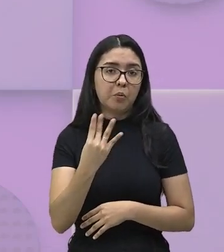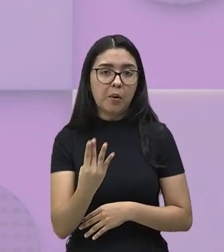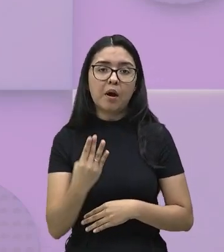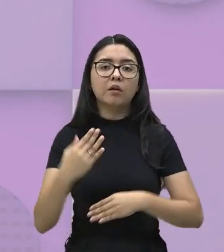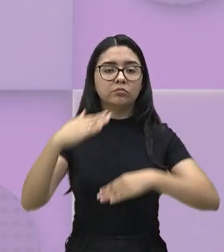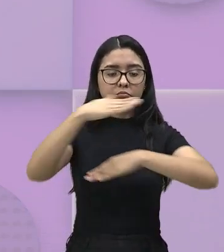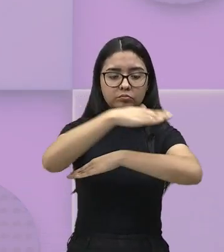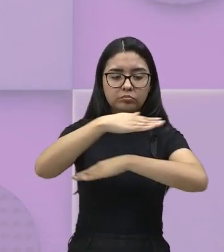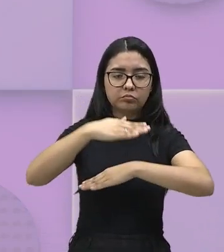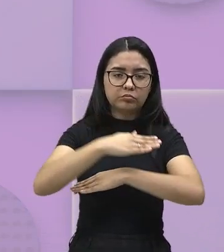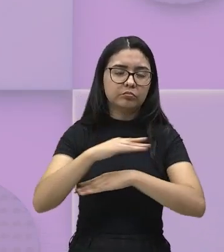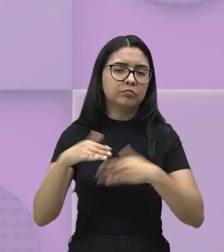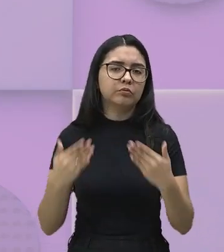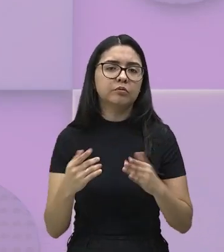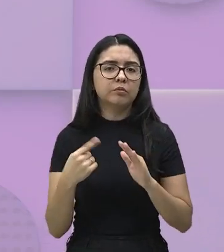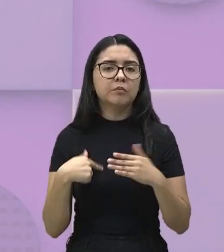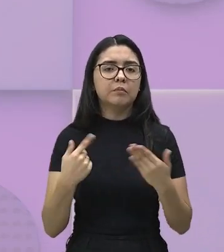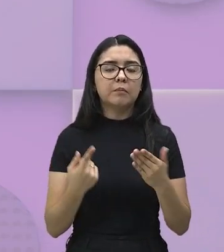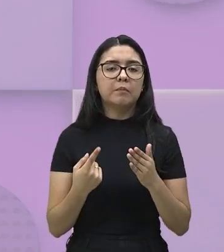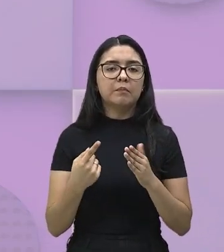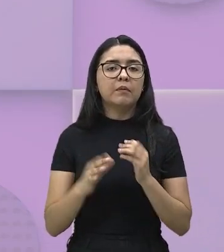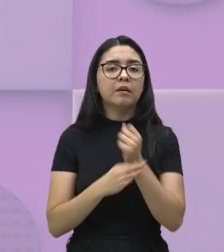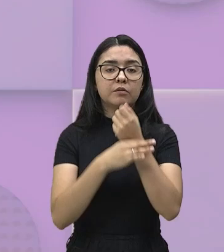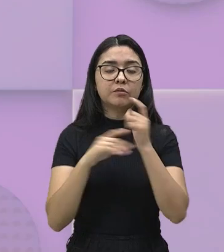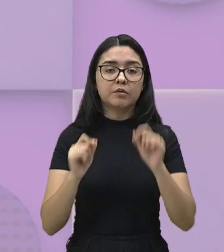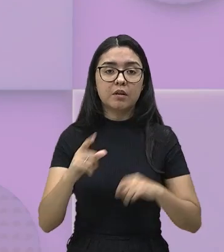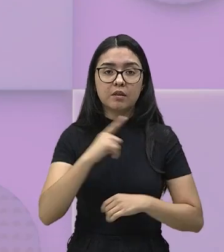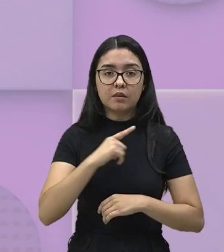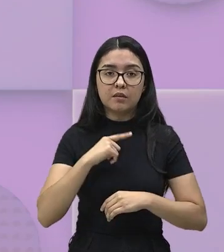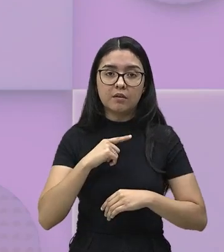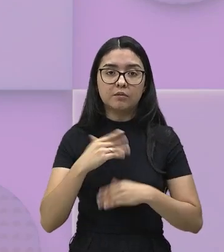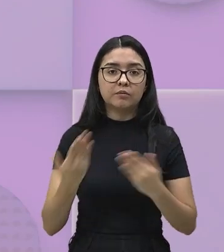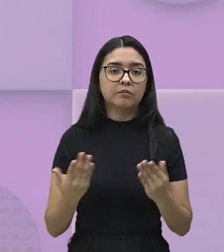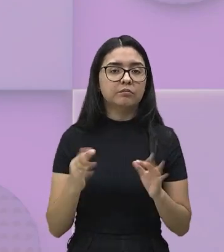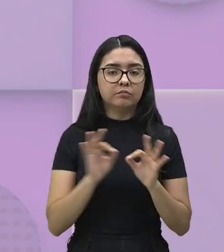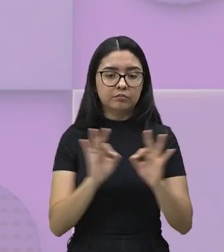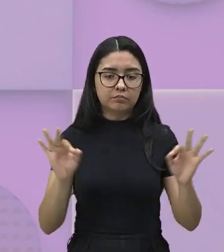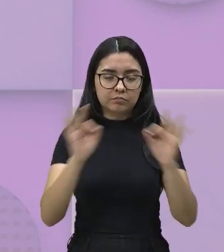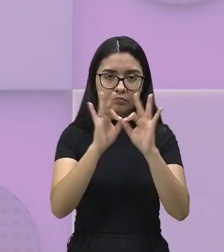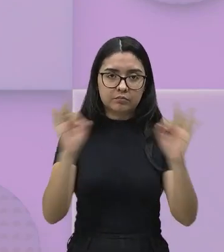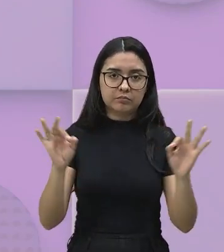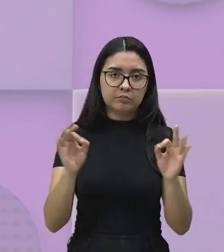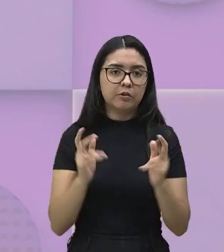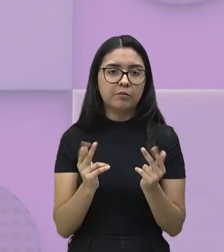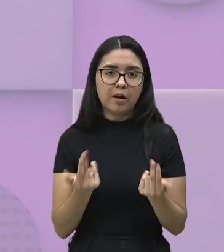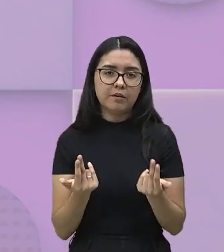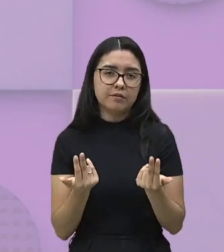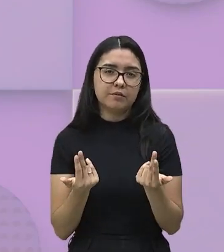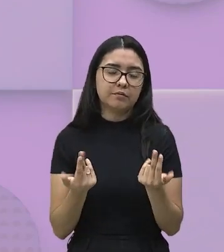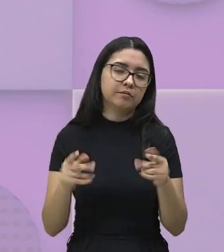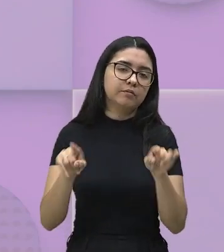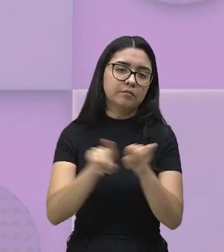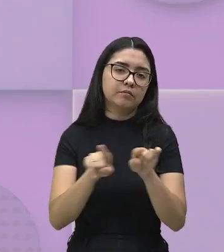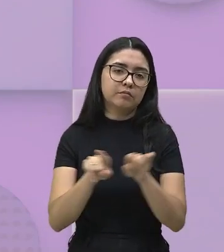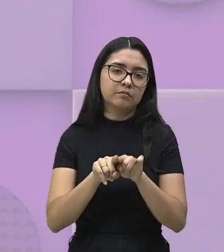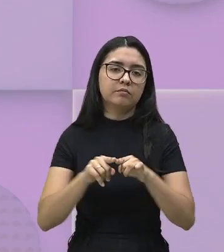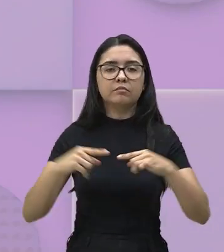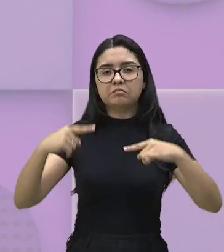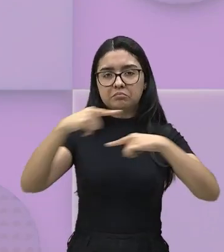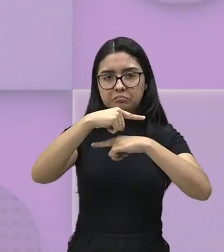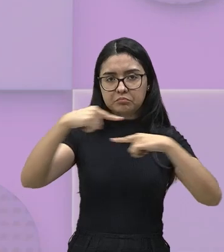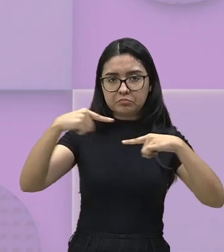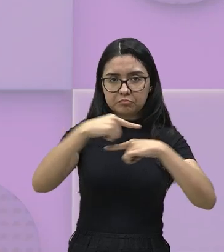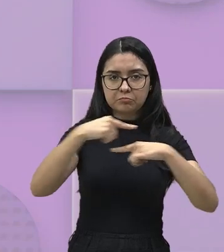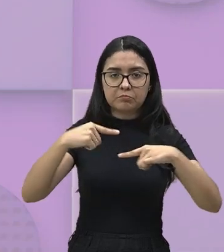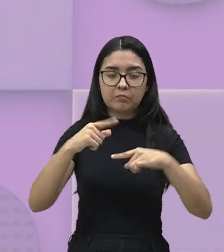que isso me garante? Eu vou ter tamanhos proporcionais. Então, eu vou ter duas retas que cortam, né,